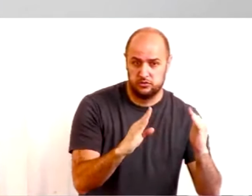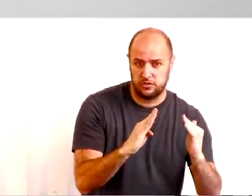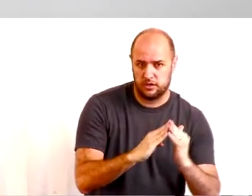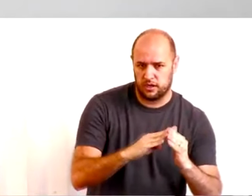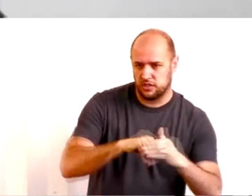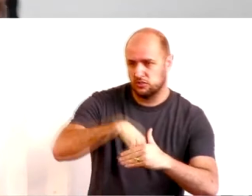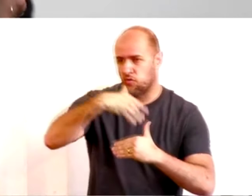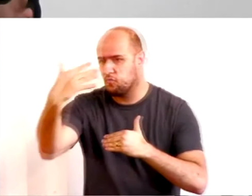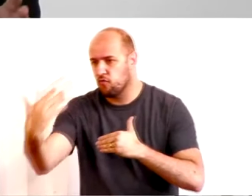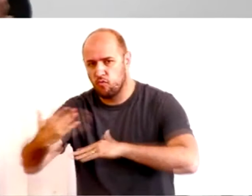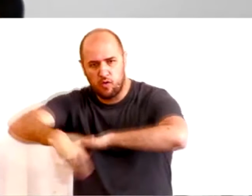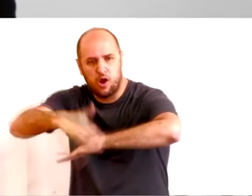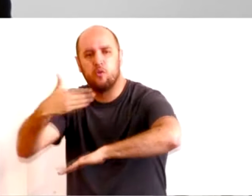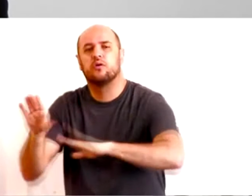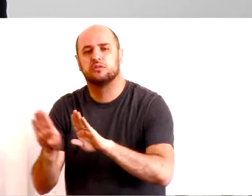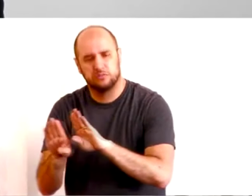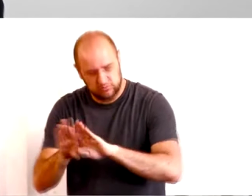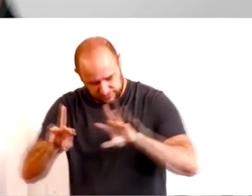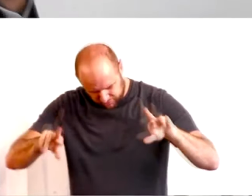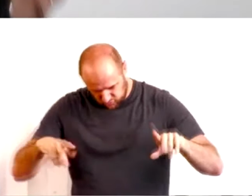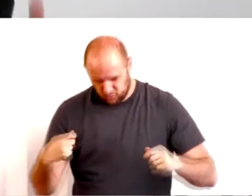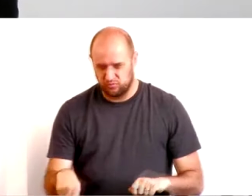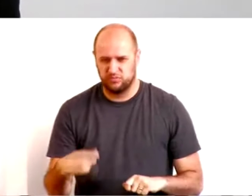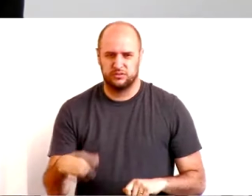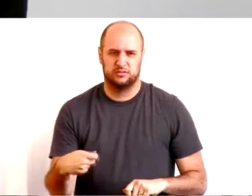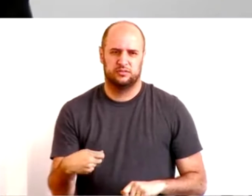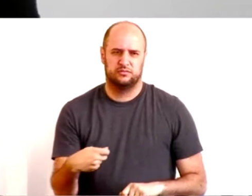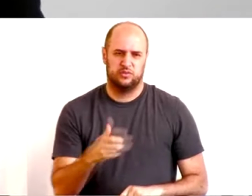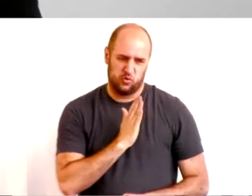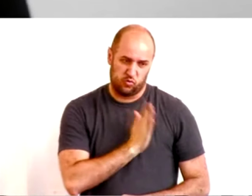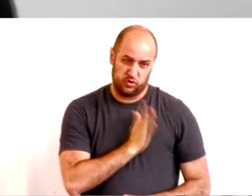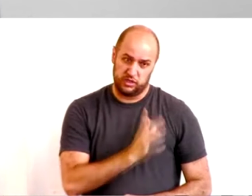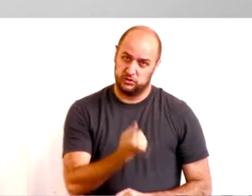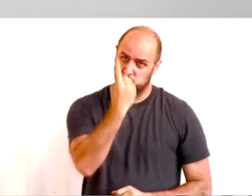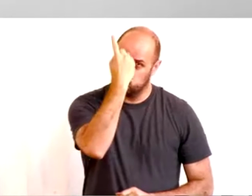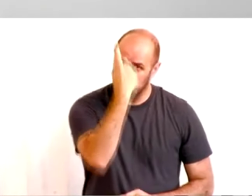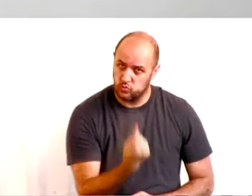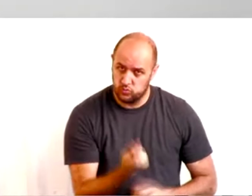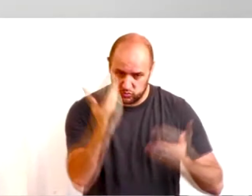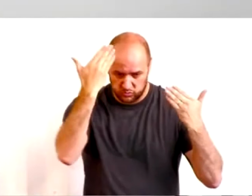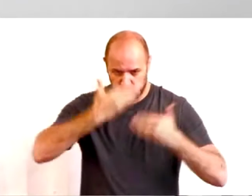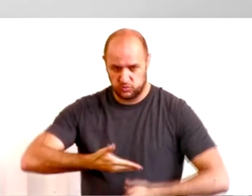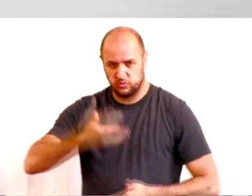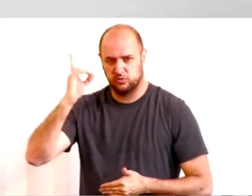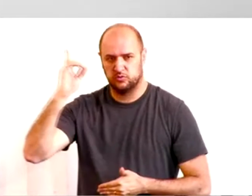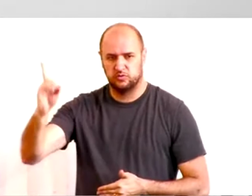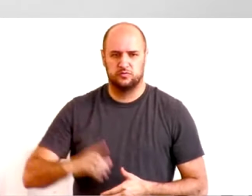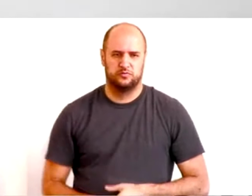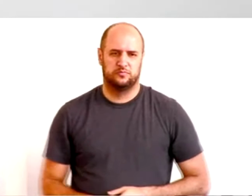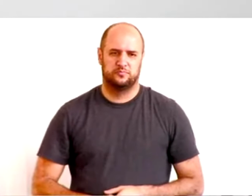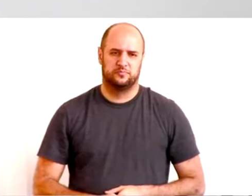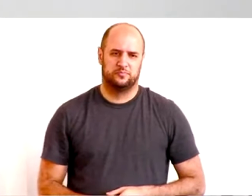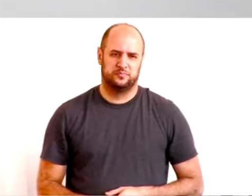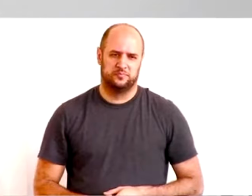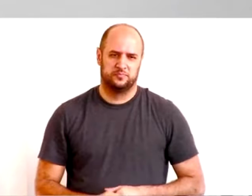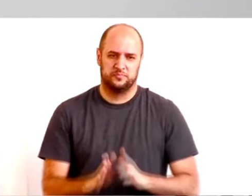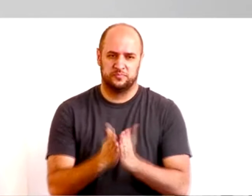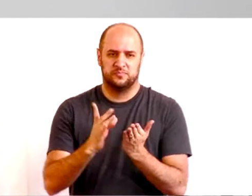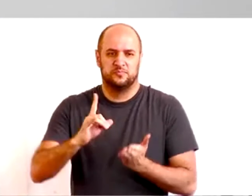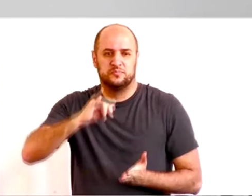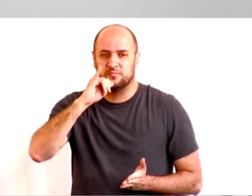devemos ser fora de casa, tendo o coração limpo diante de Deus. O texto nos ensina